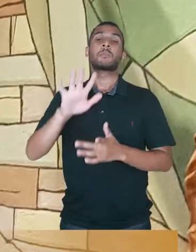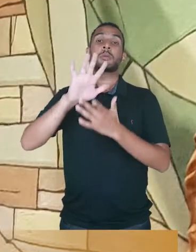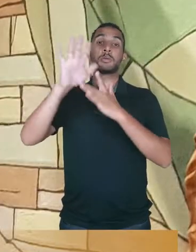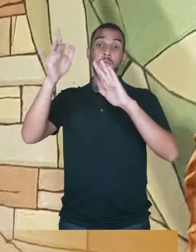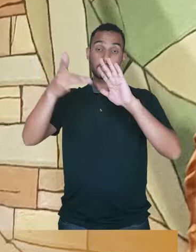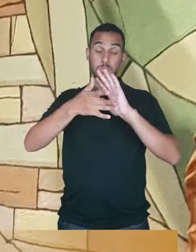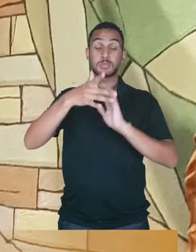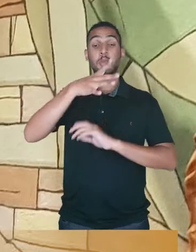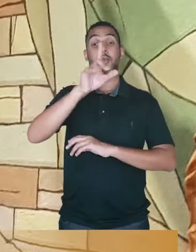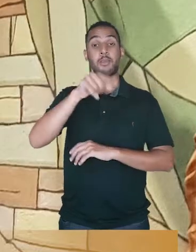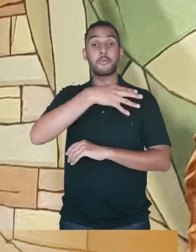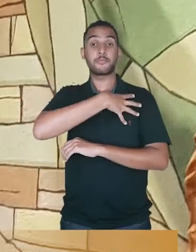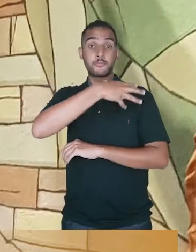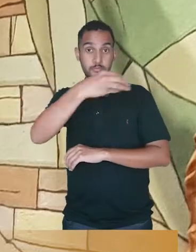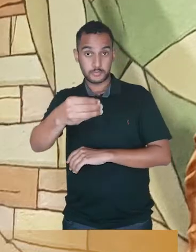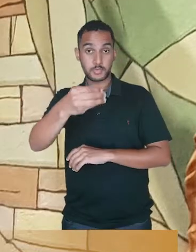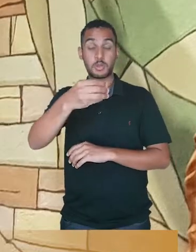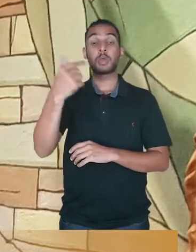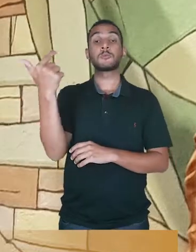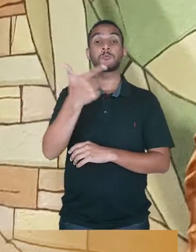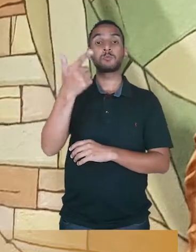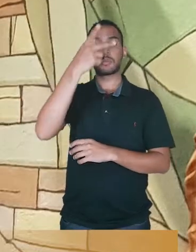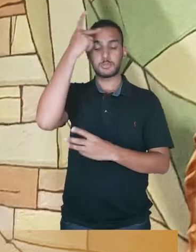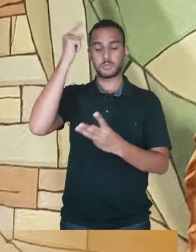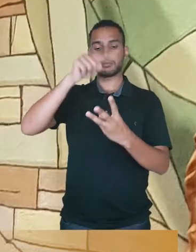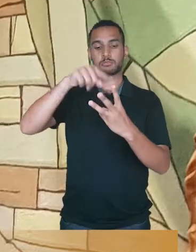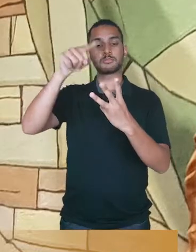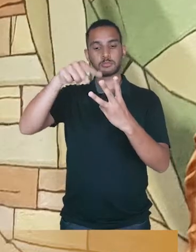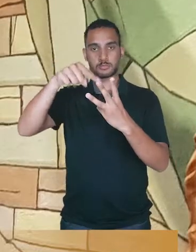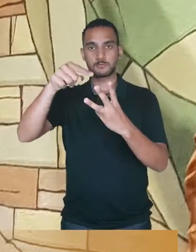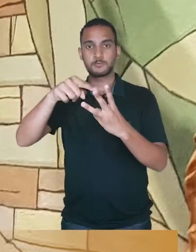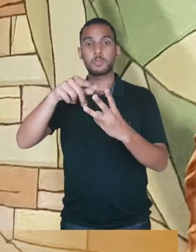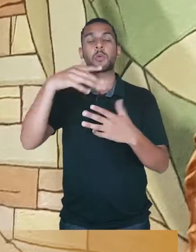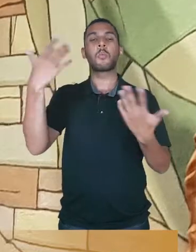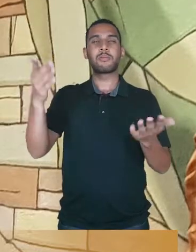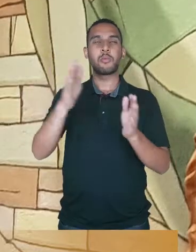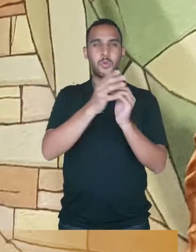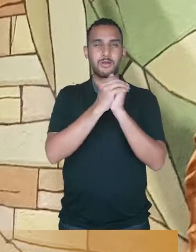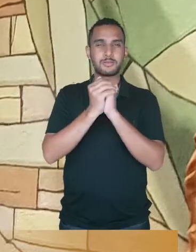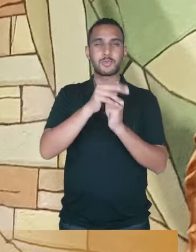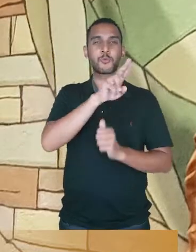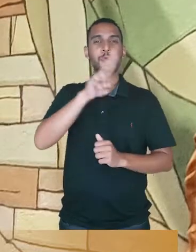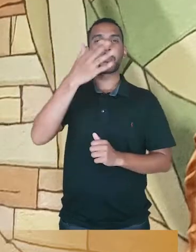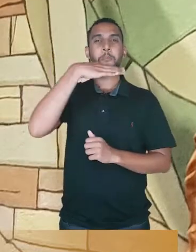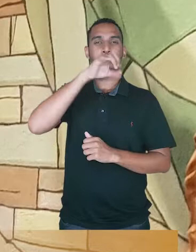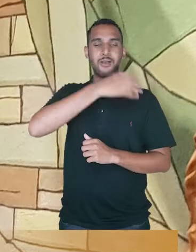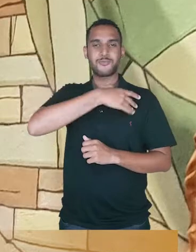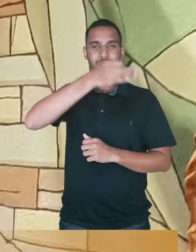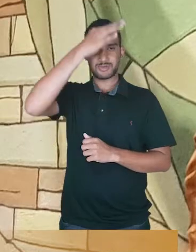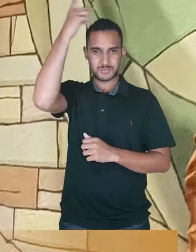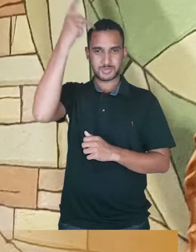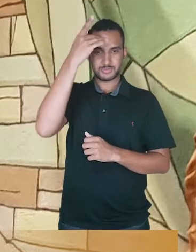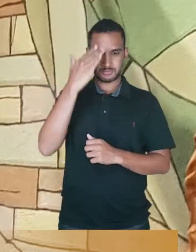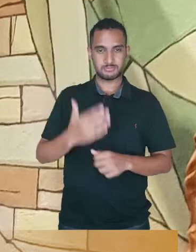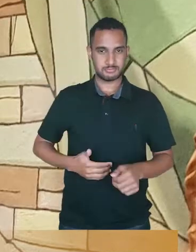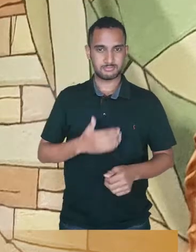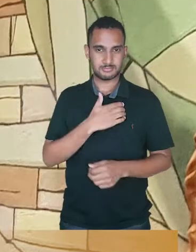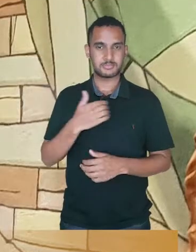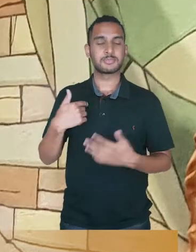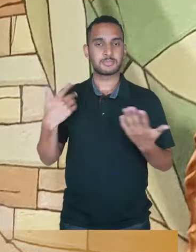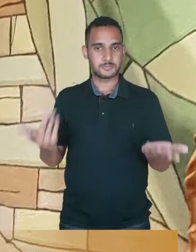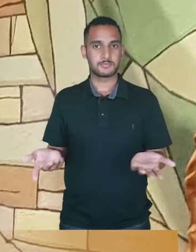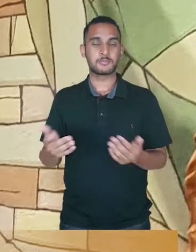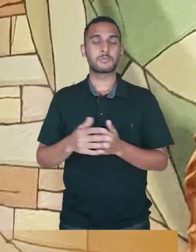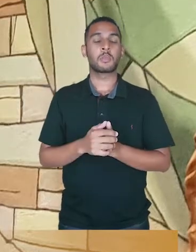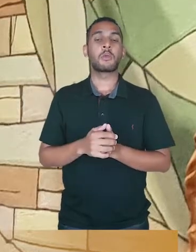filho a segunda pessoa divina a qual nos referimos quando rezamos em nome do pai e do filho e do espírito santo